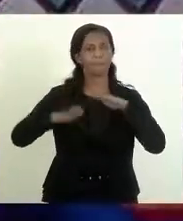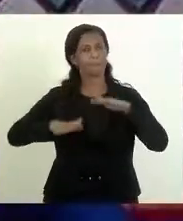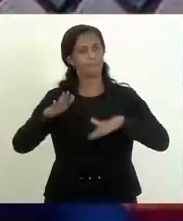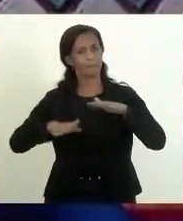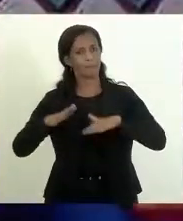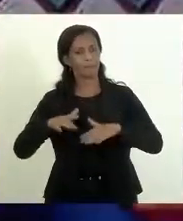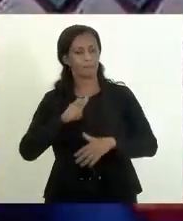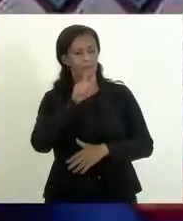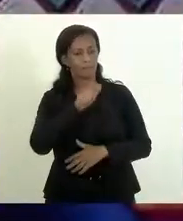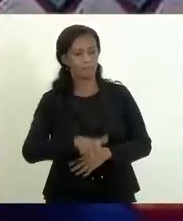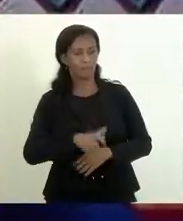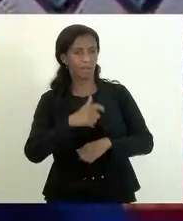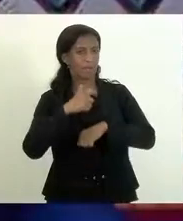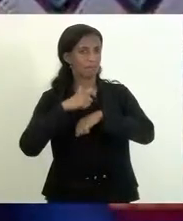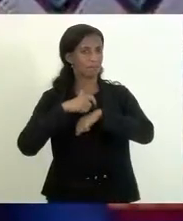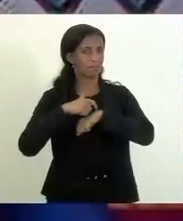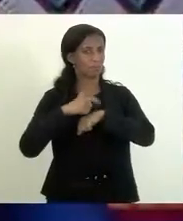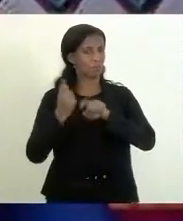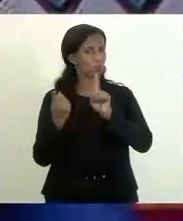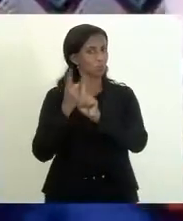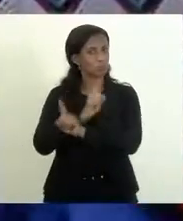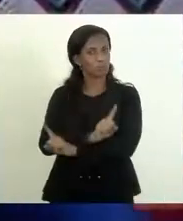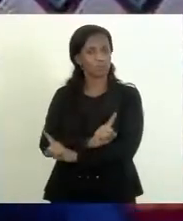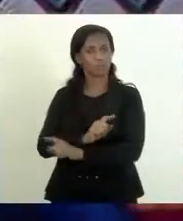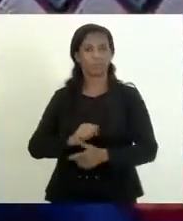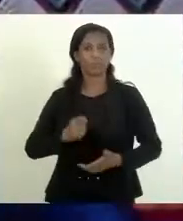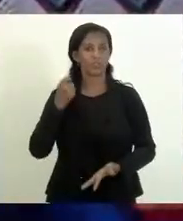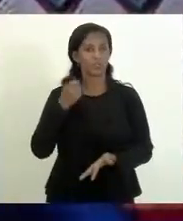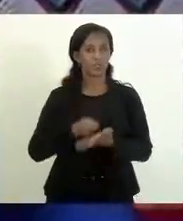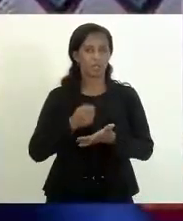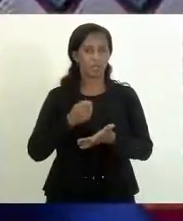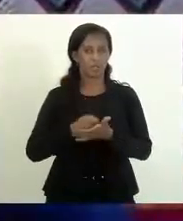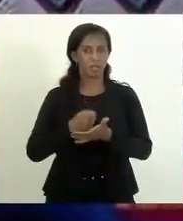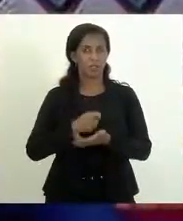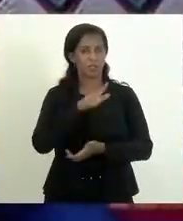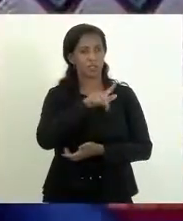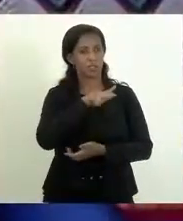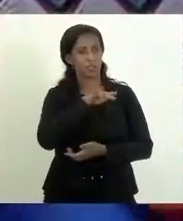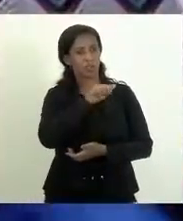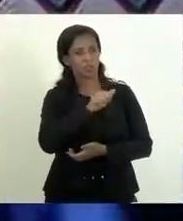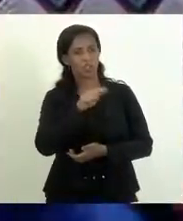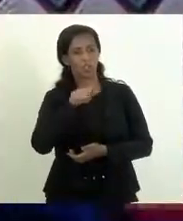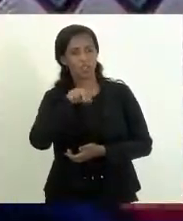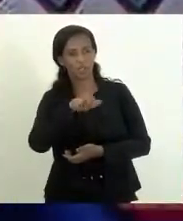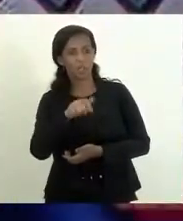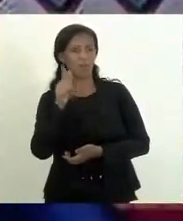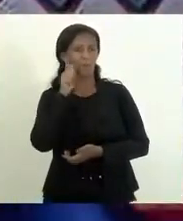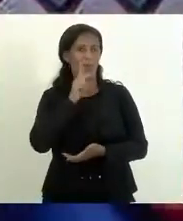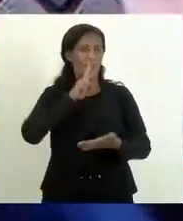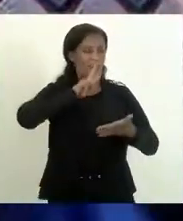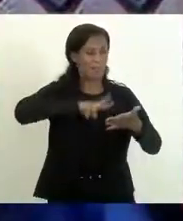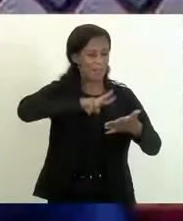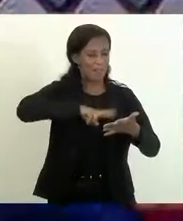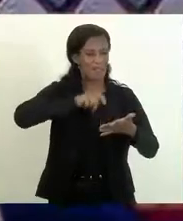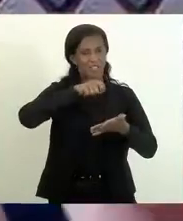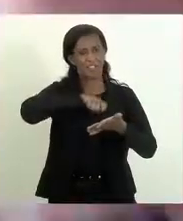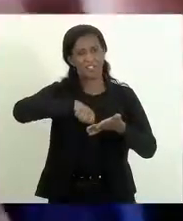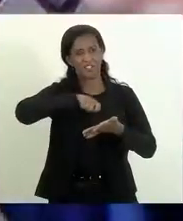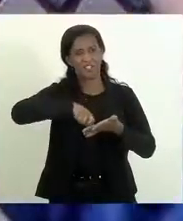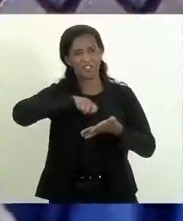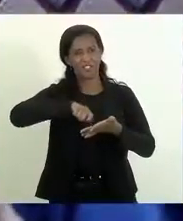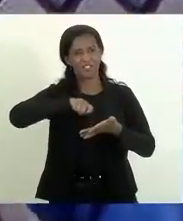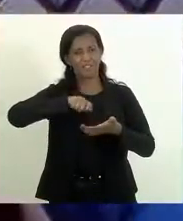em condições completamente adversas, de garantir que Luiz Gama aprendesse a ler, escrever e se tornasse o